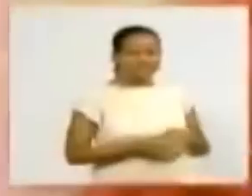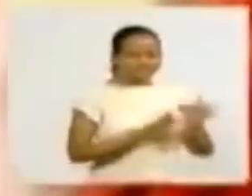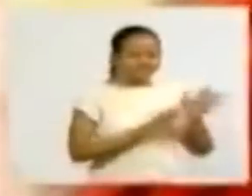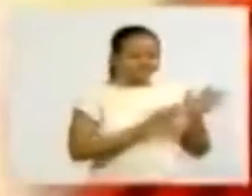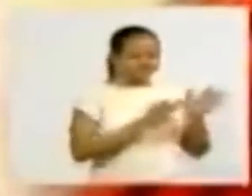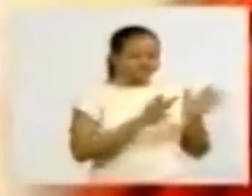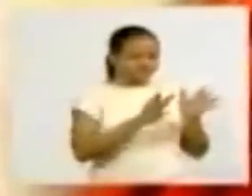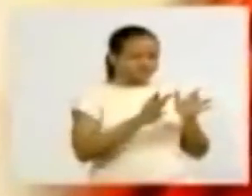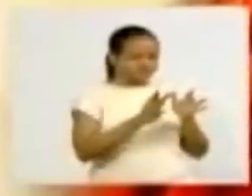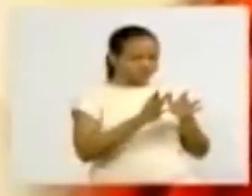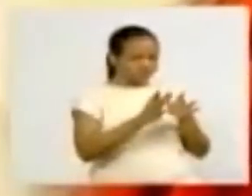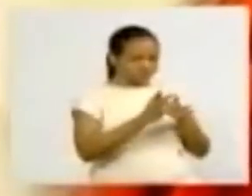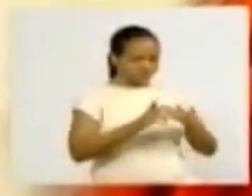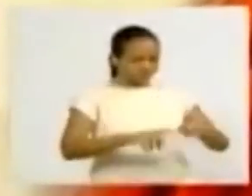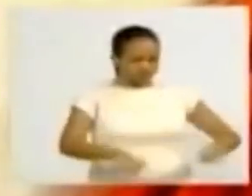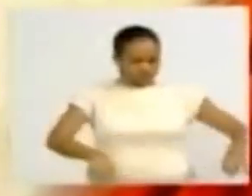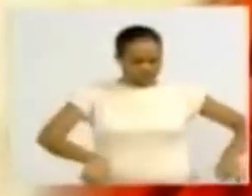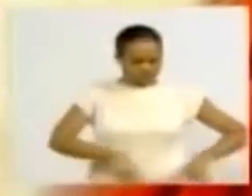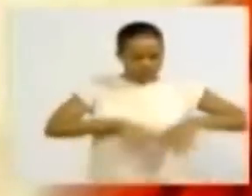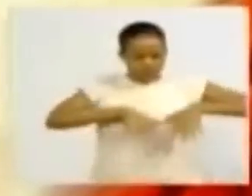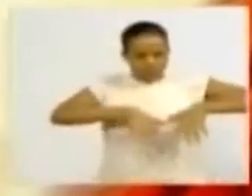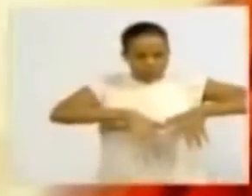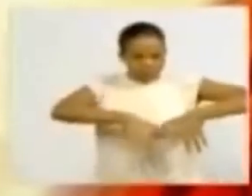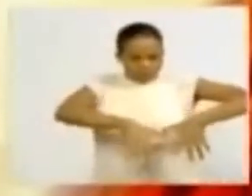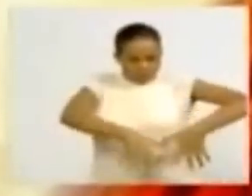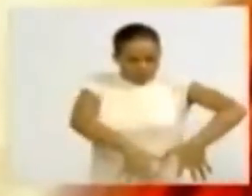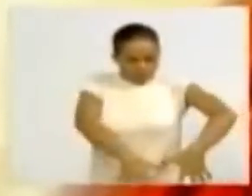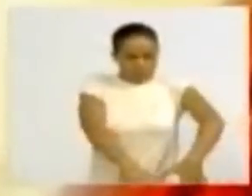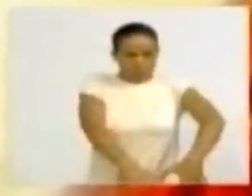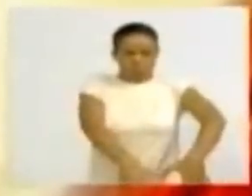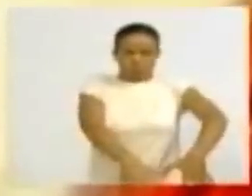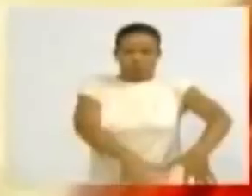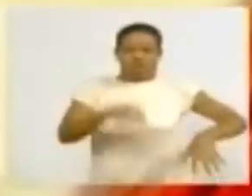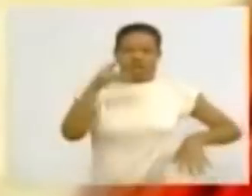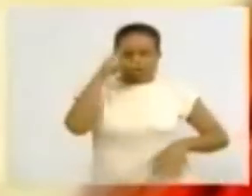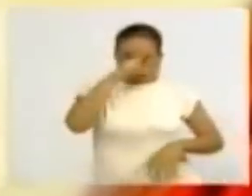Os raios estão posicionados no chão, na história.